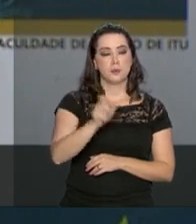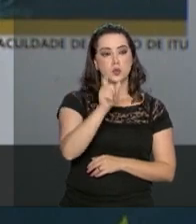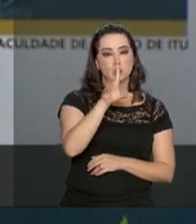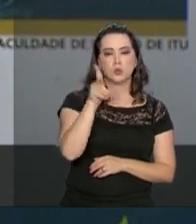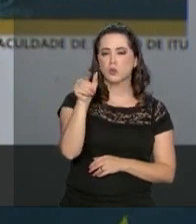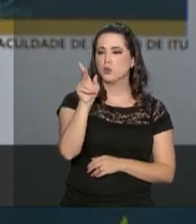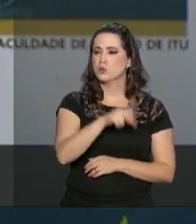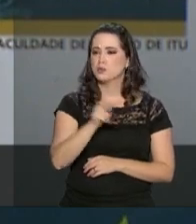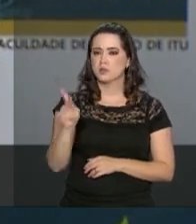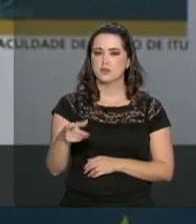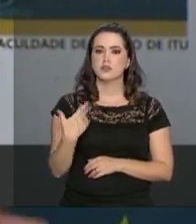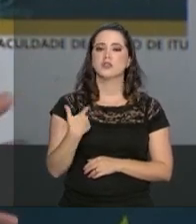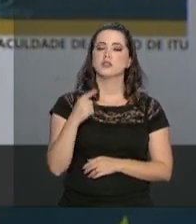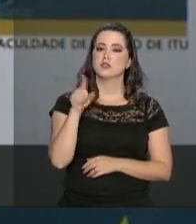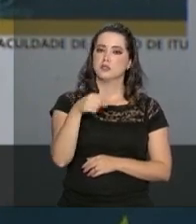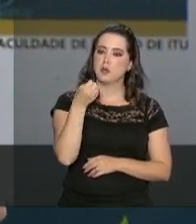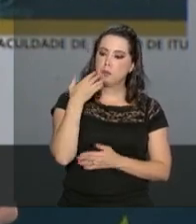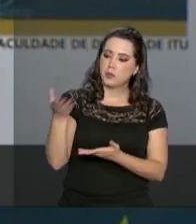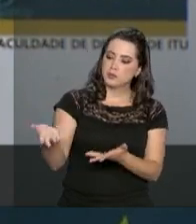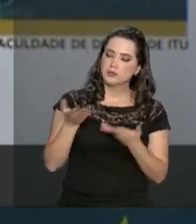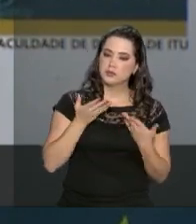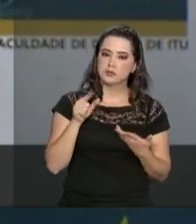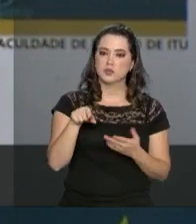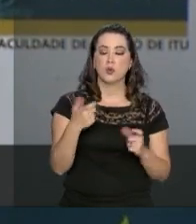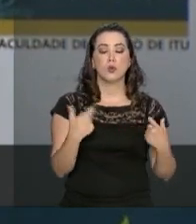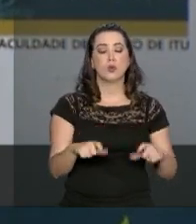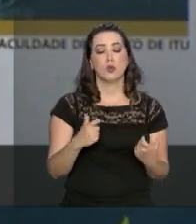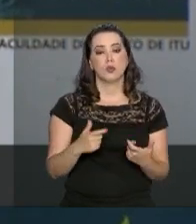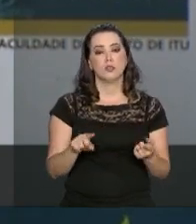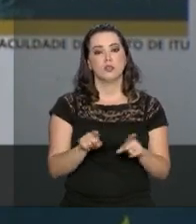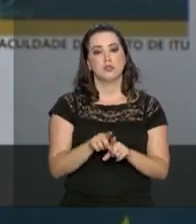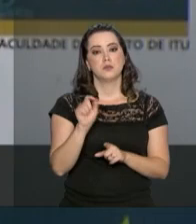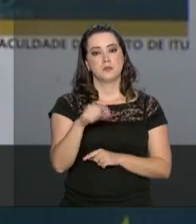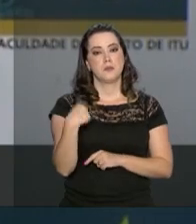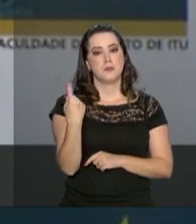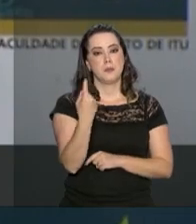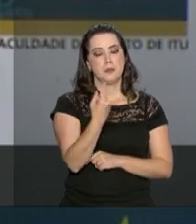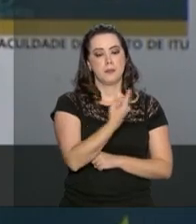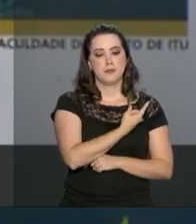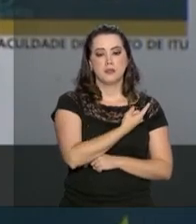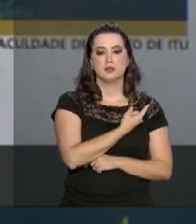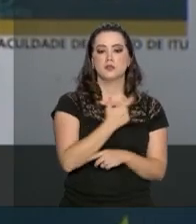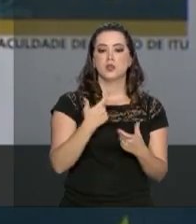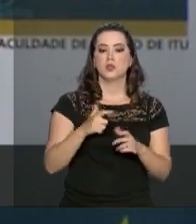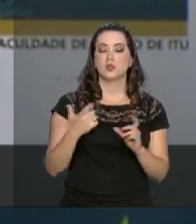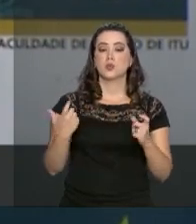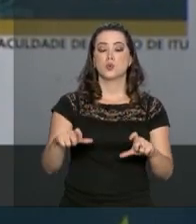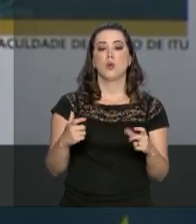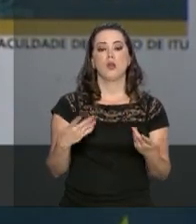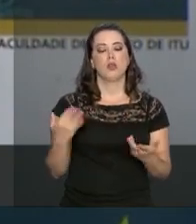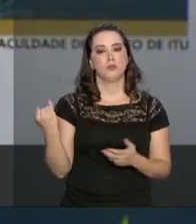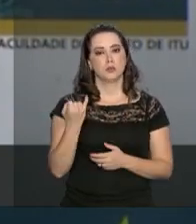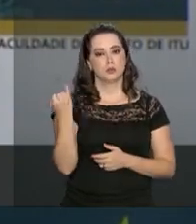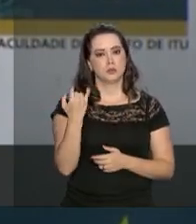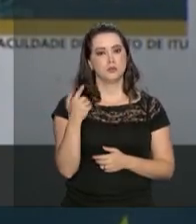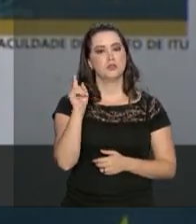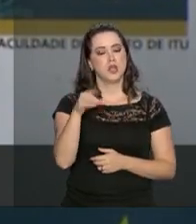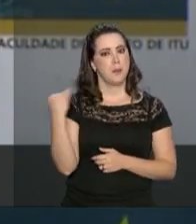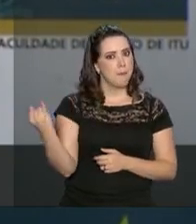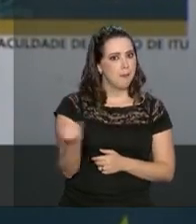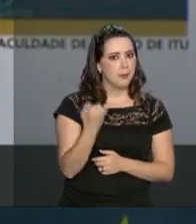a gentileza que tiveram de abrigar fisicamente o nosso memorial, não é? É uma